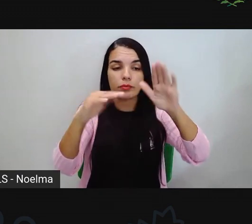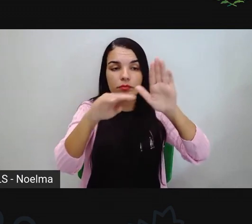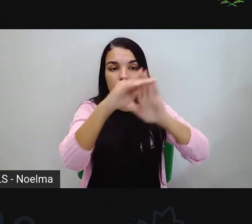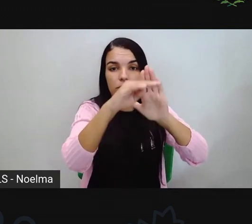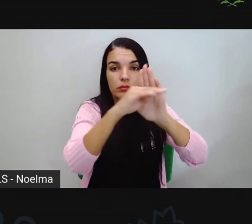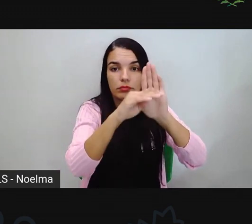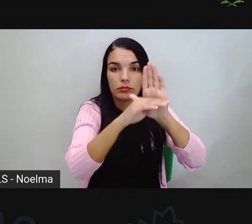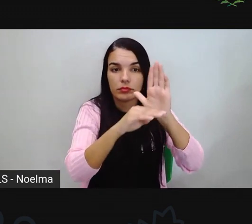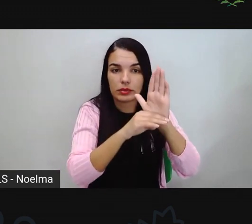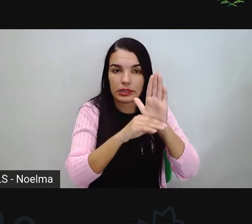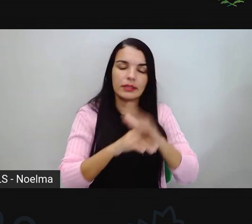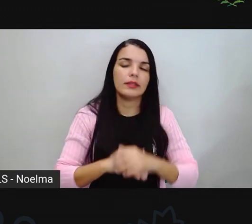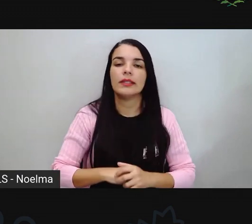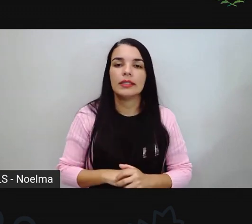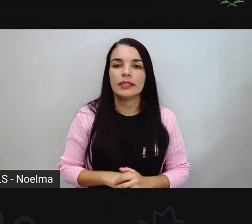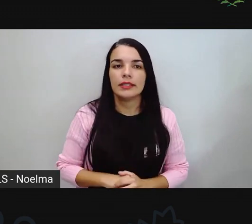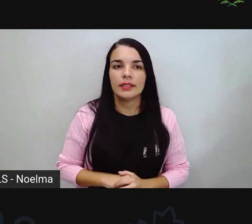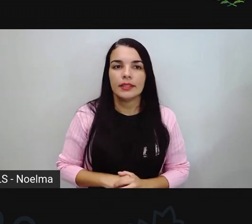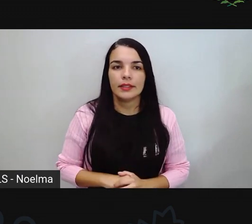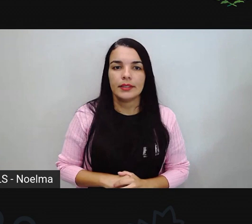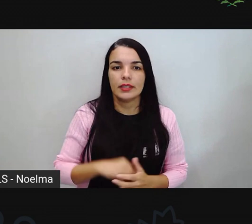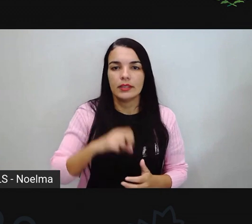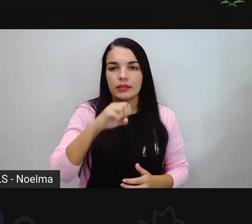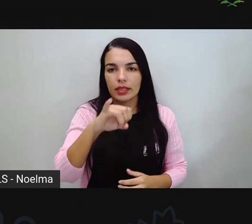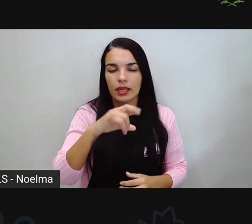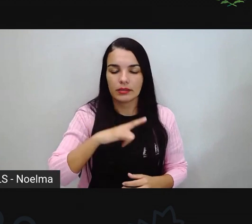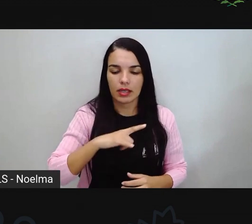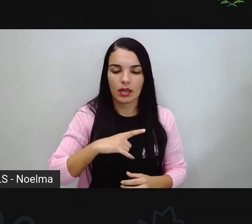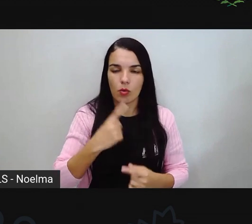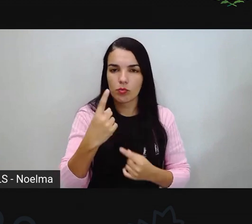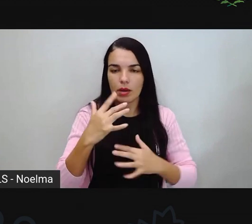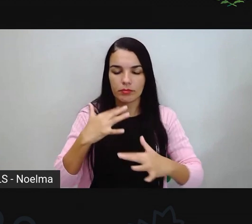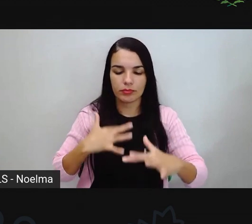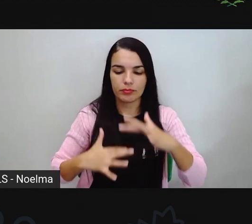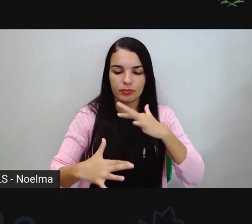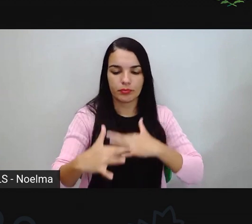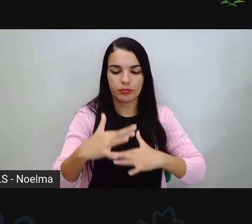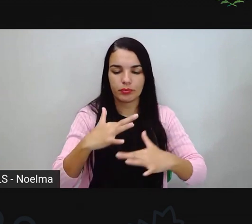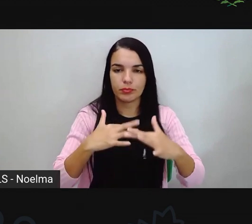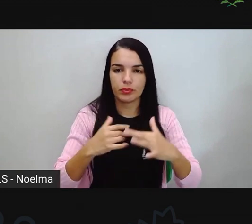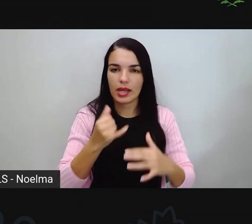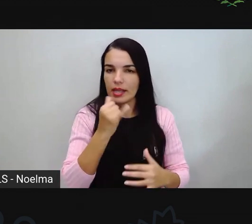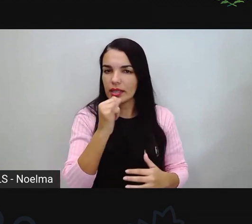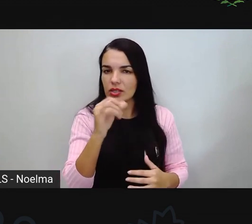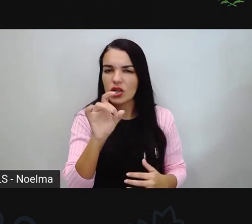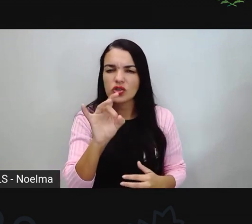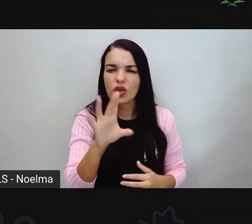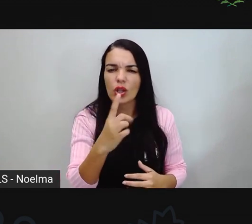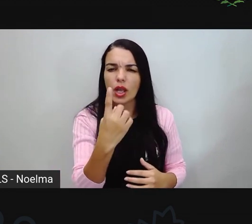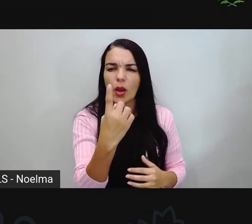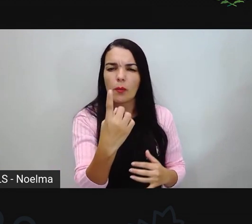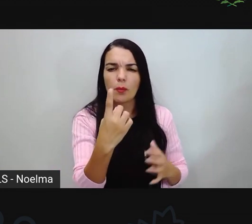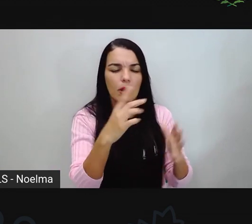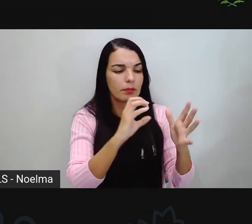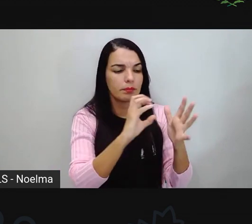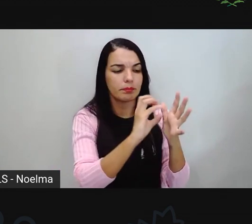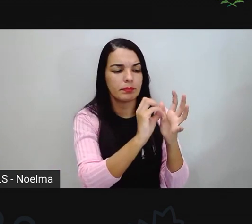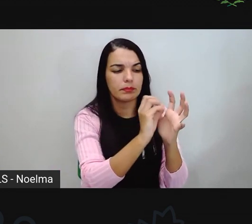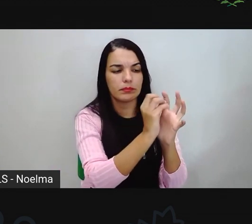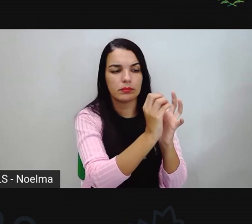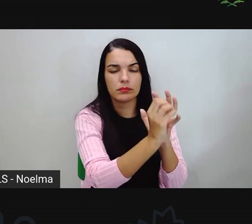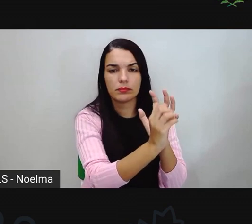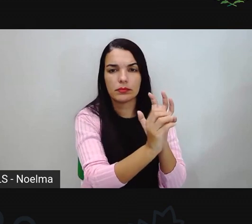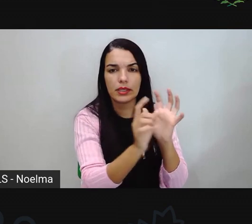uma situação em que há esse fluxo de energia, nesse caso, uma cadeia alimentar, onde nós temos, por exemplo,